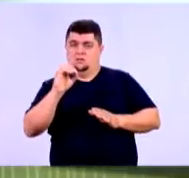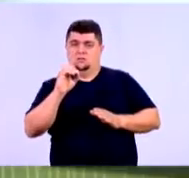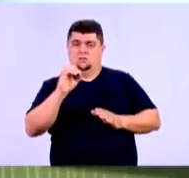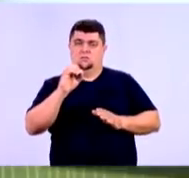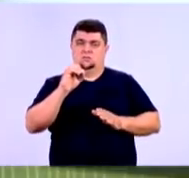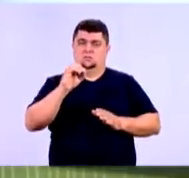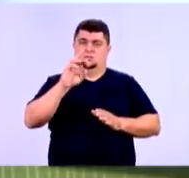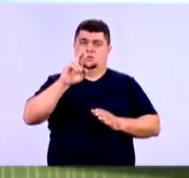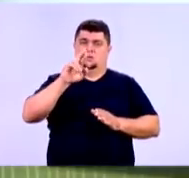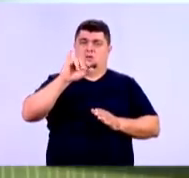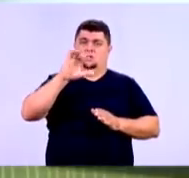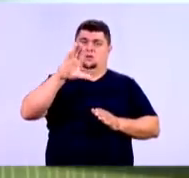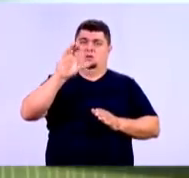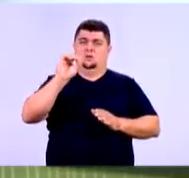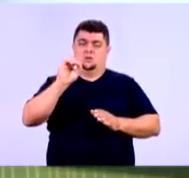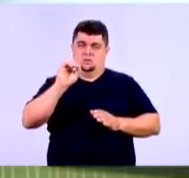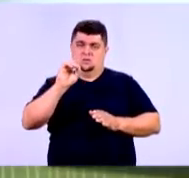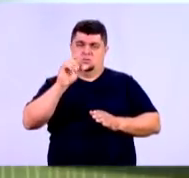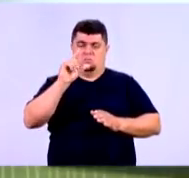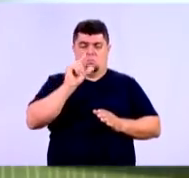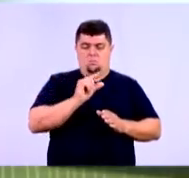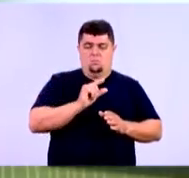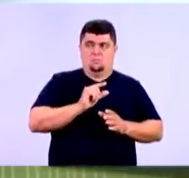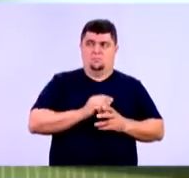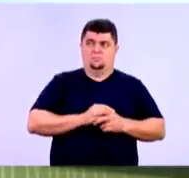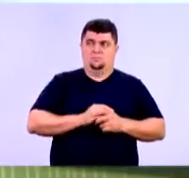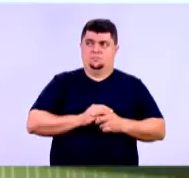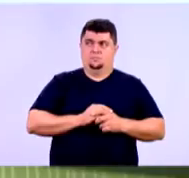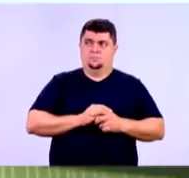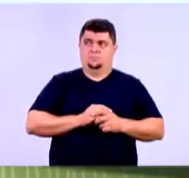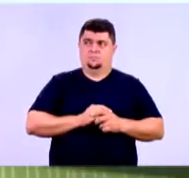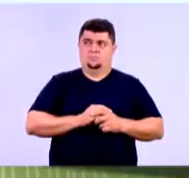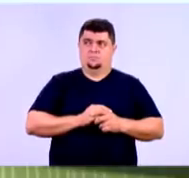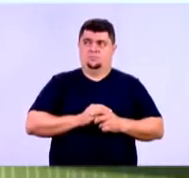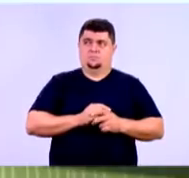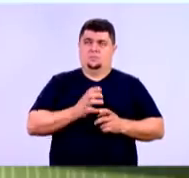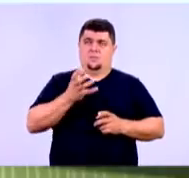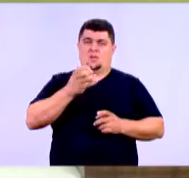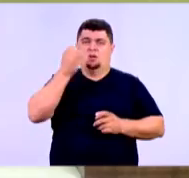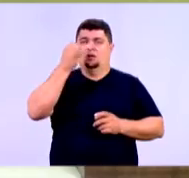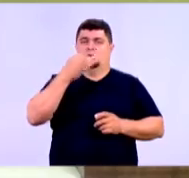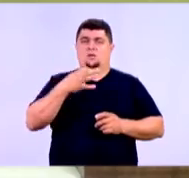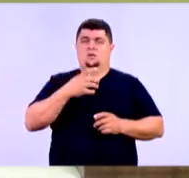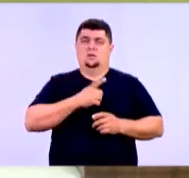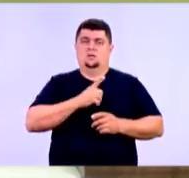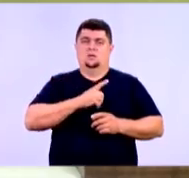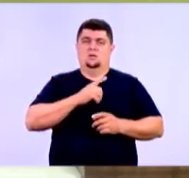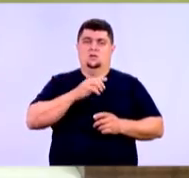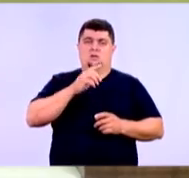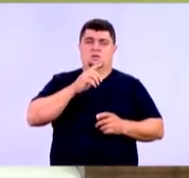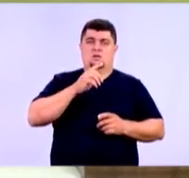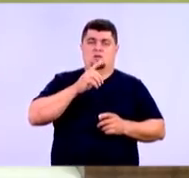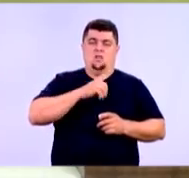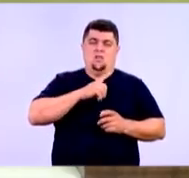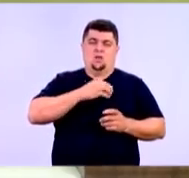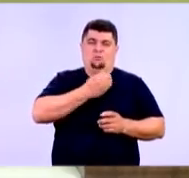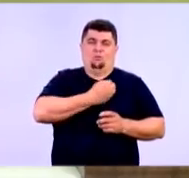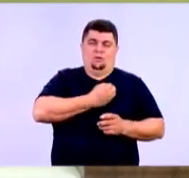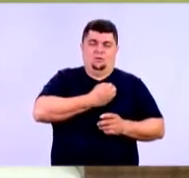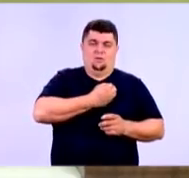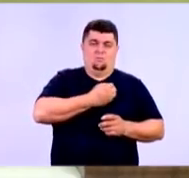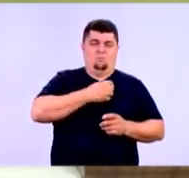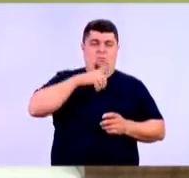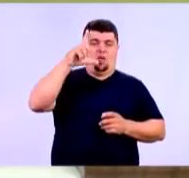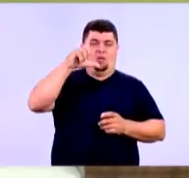precaução, menor nível de... O que ele quer dizer é que, conforme a sua pontuação, ele vai avaliar se o risco é